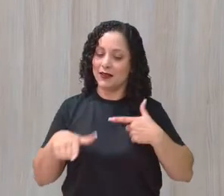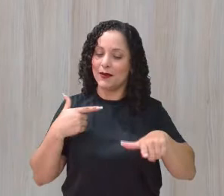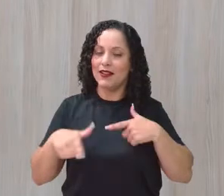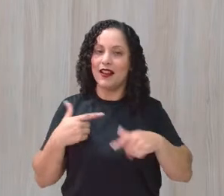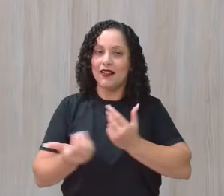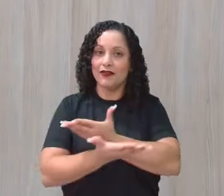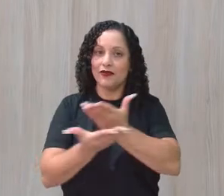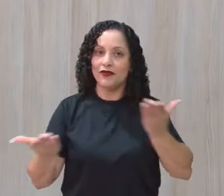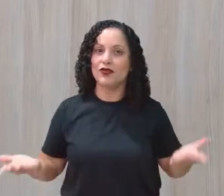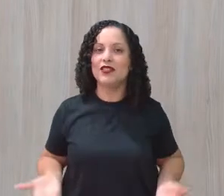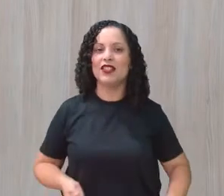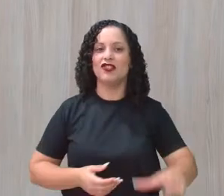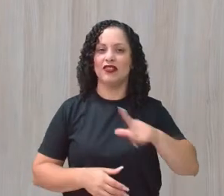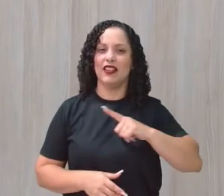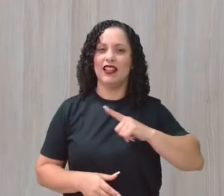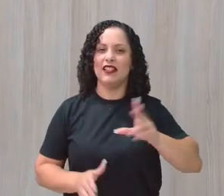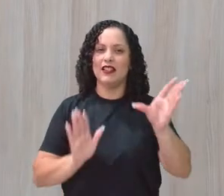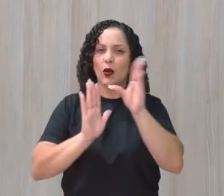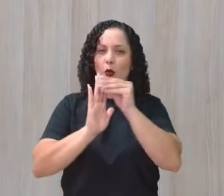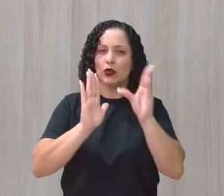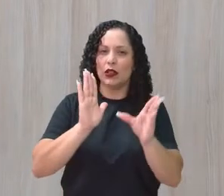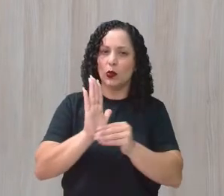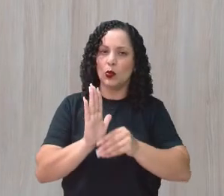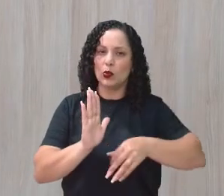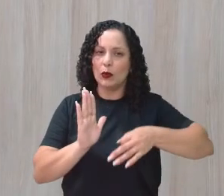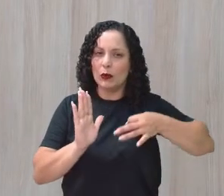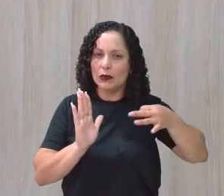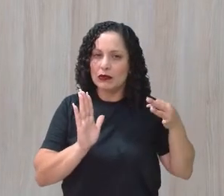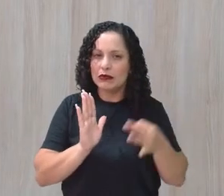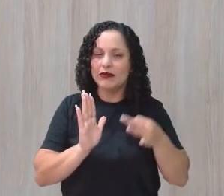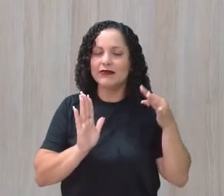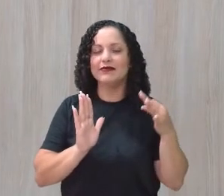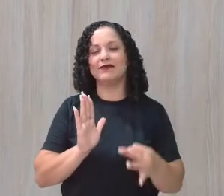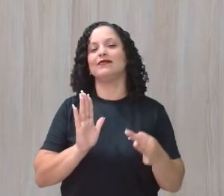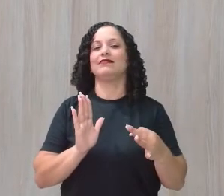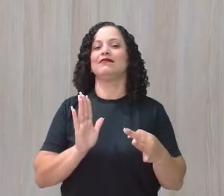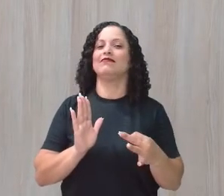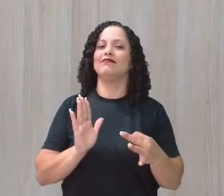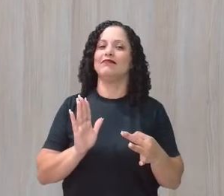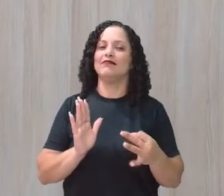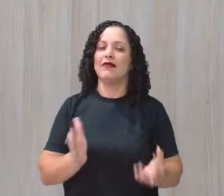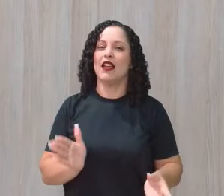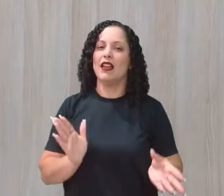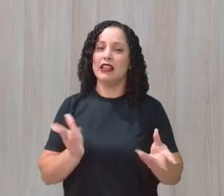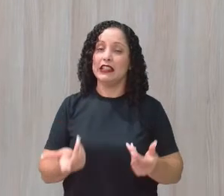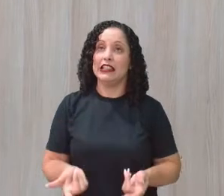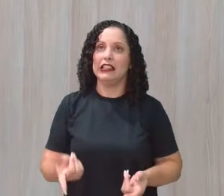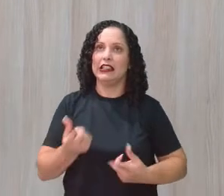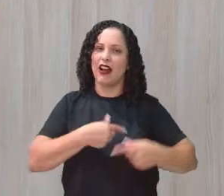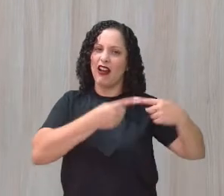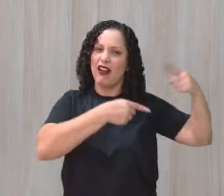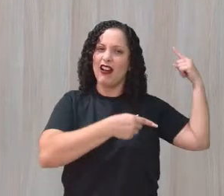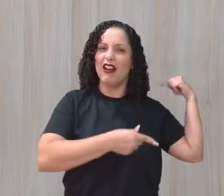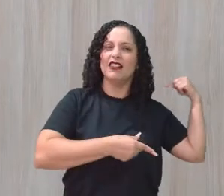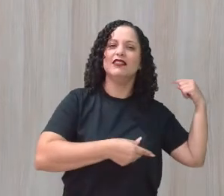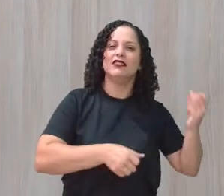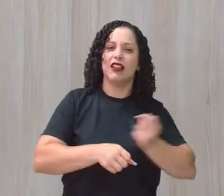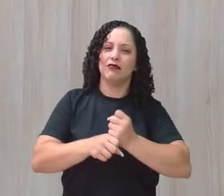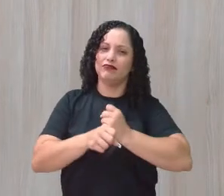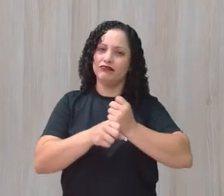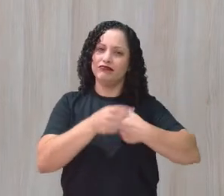essa reposição, né, desse conteúdo que nos anos pandêmicos, né, nesses 2